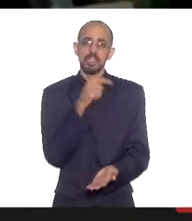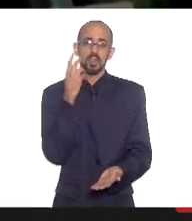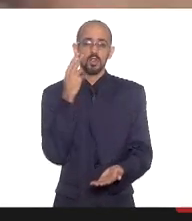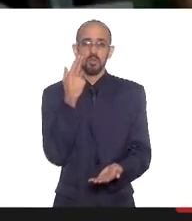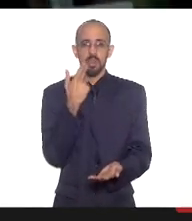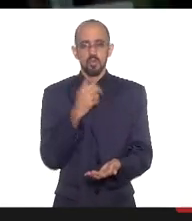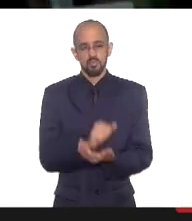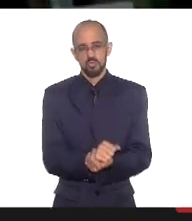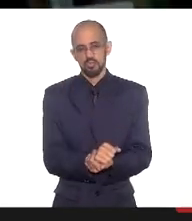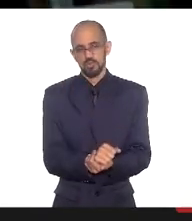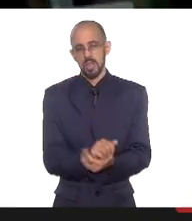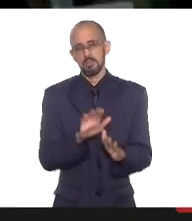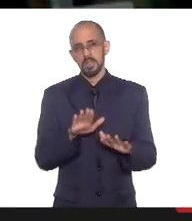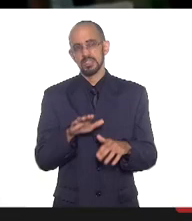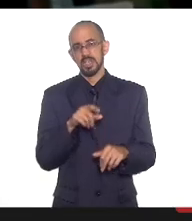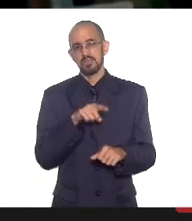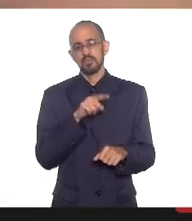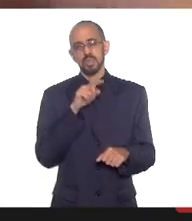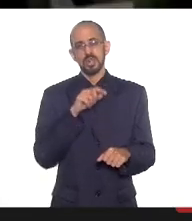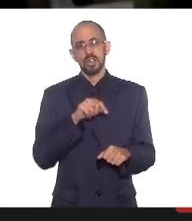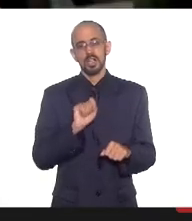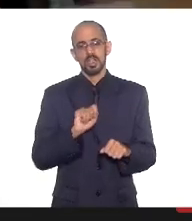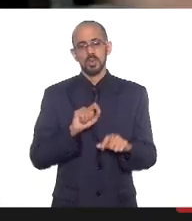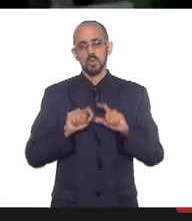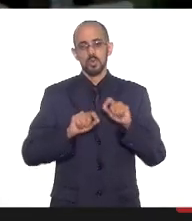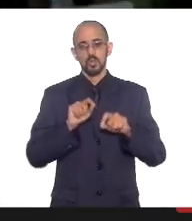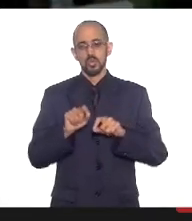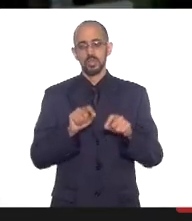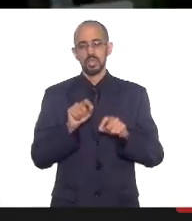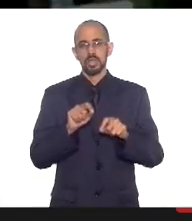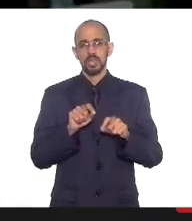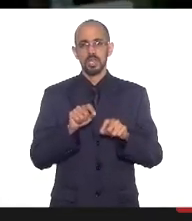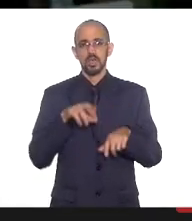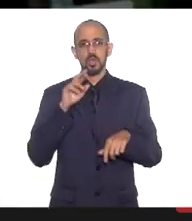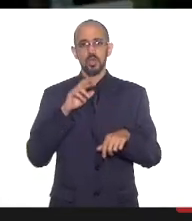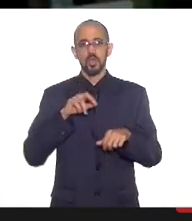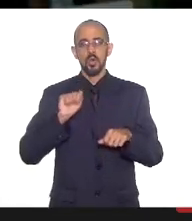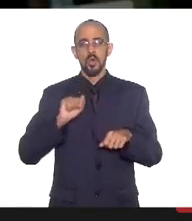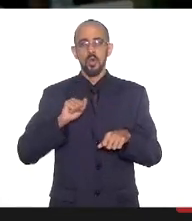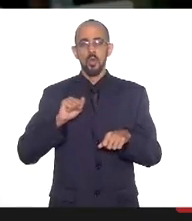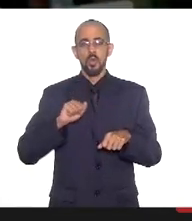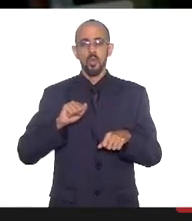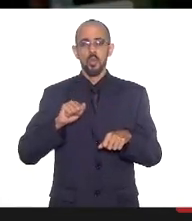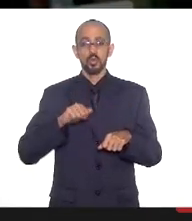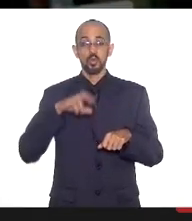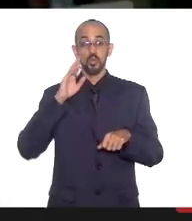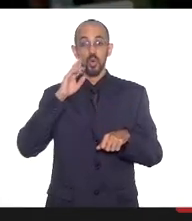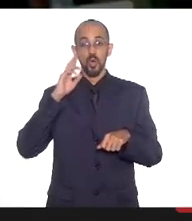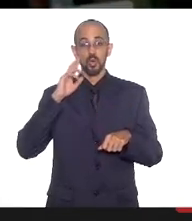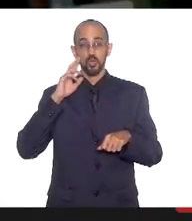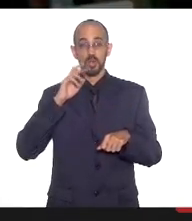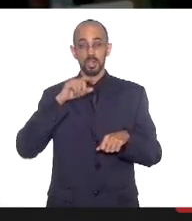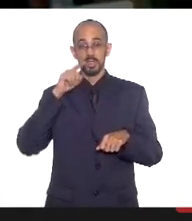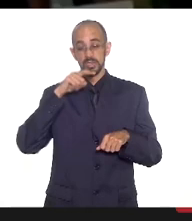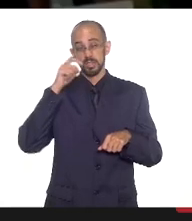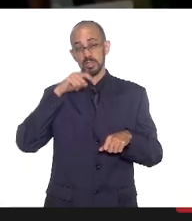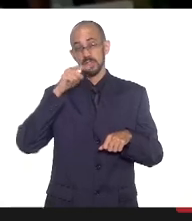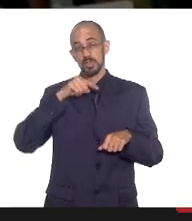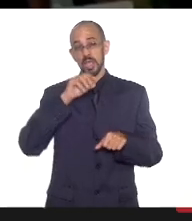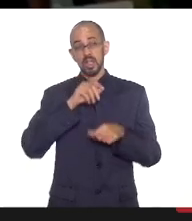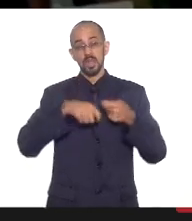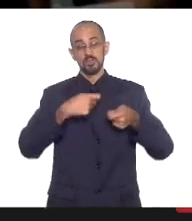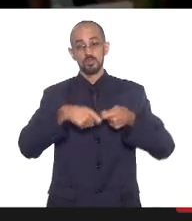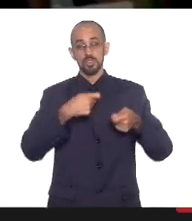é o empresário da Saúde ganhando 3.200 reais por uma diária de um de um